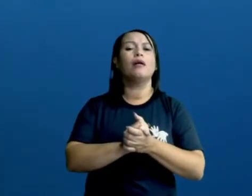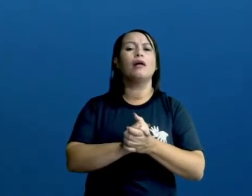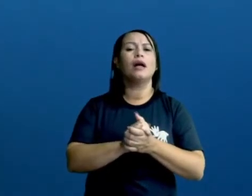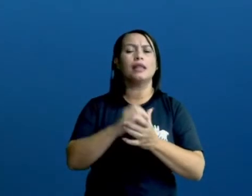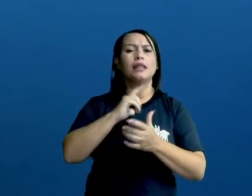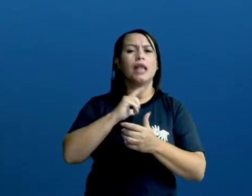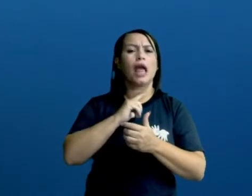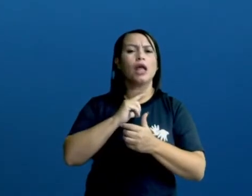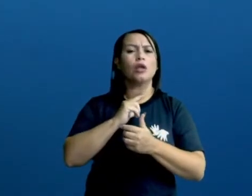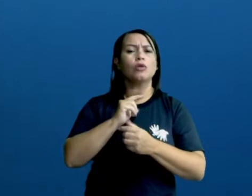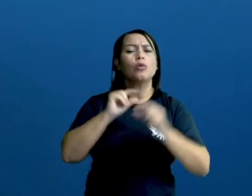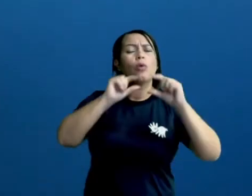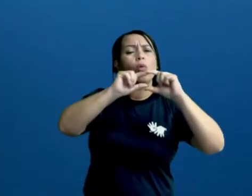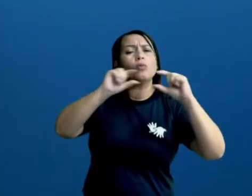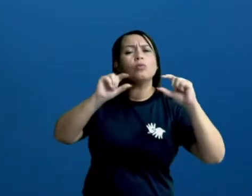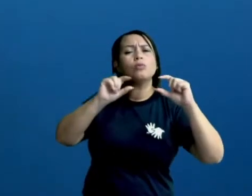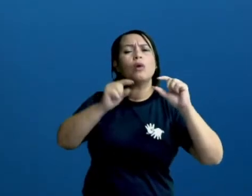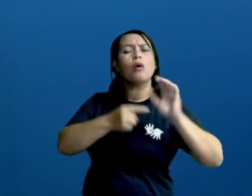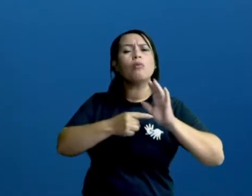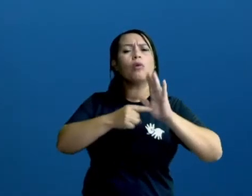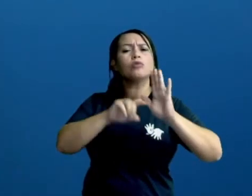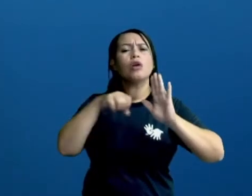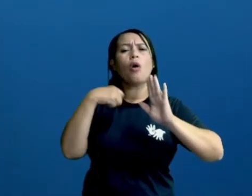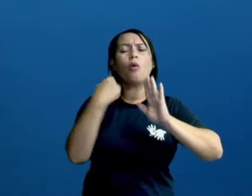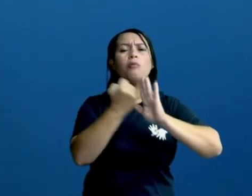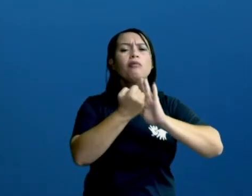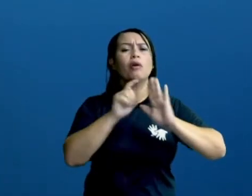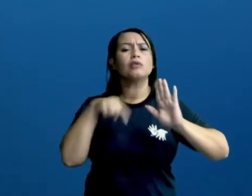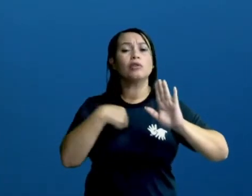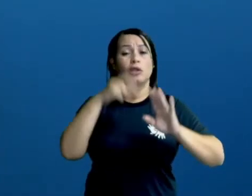um traço da nossa história. Quando no